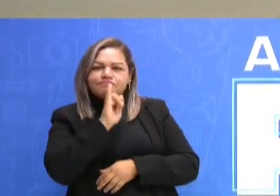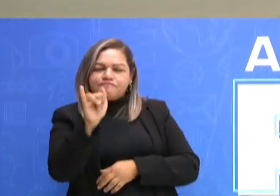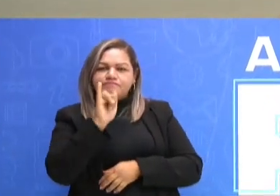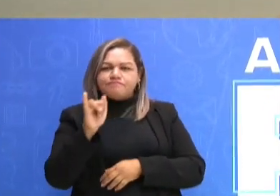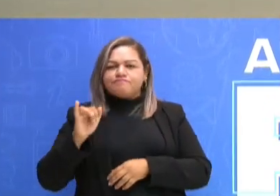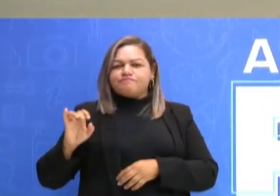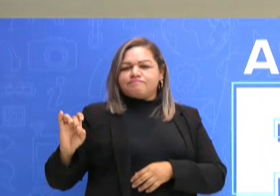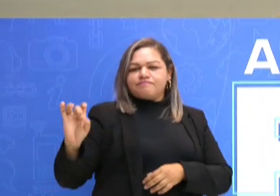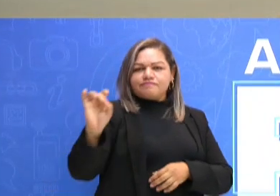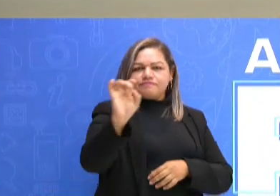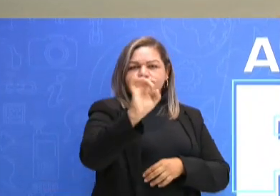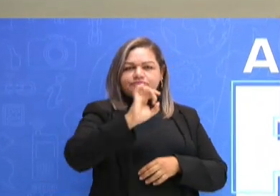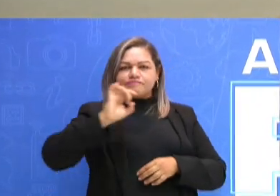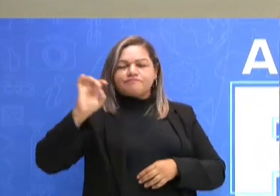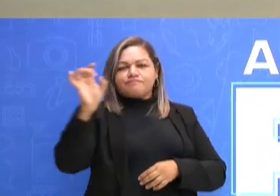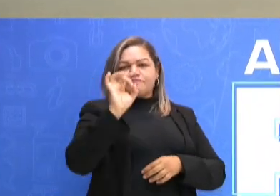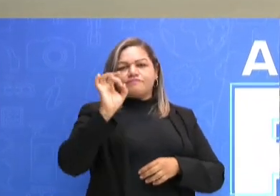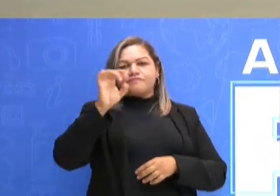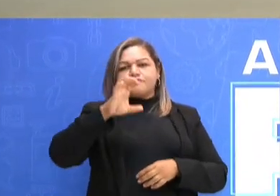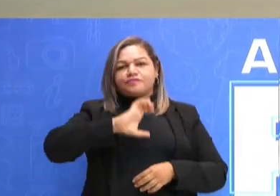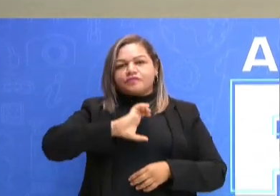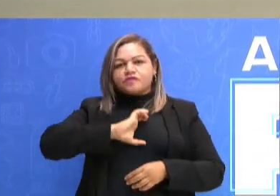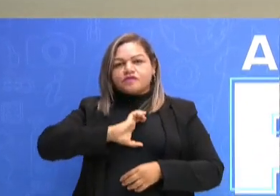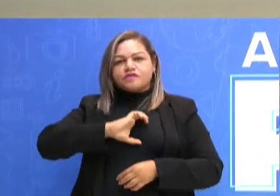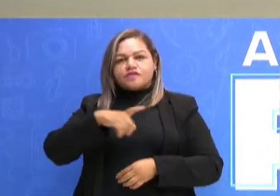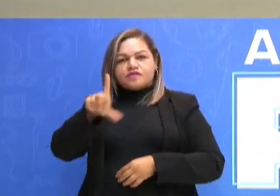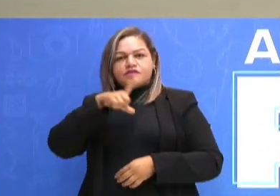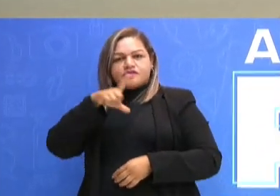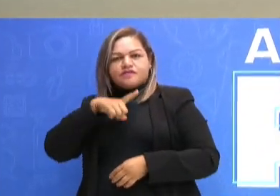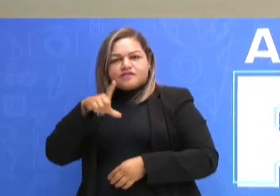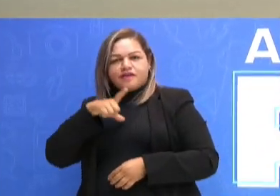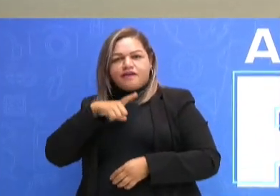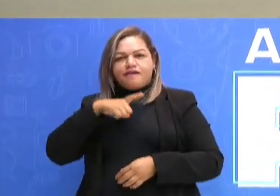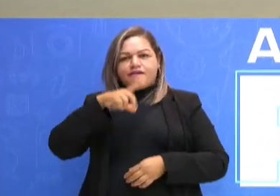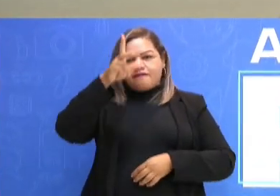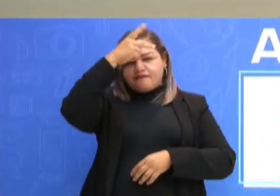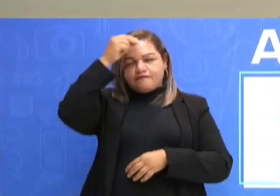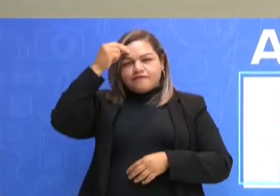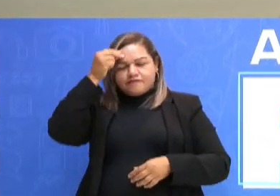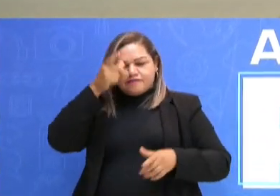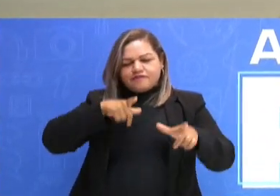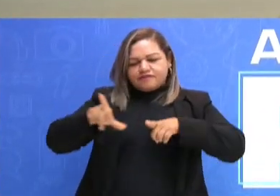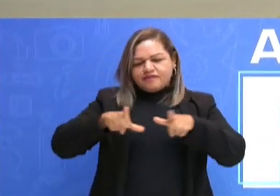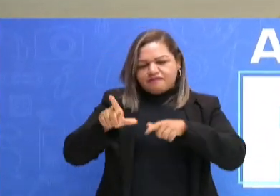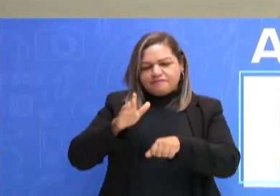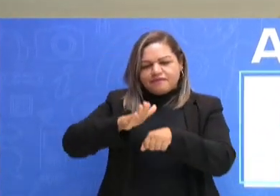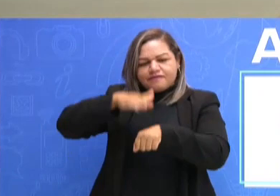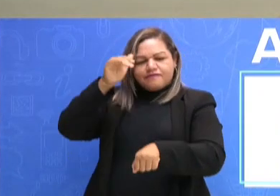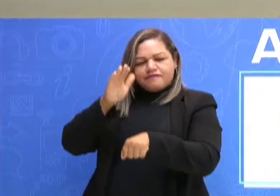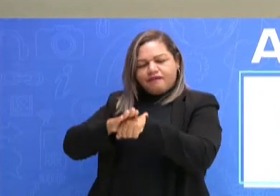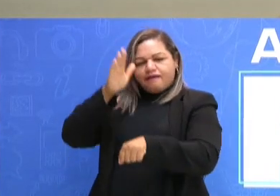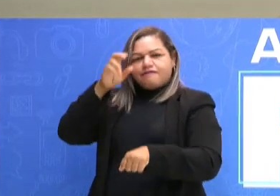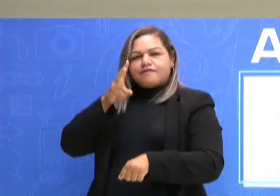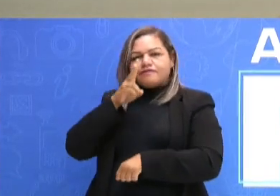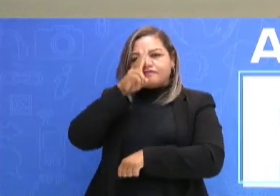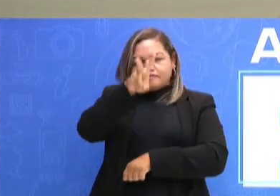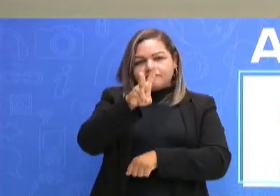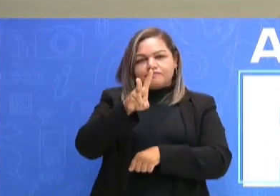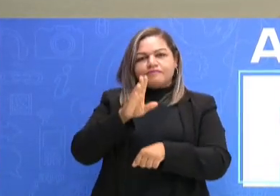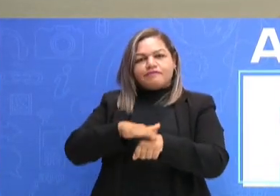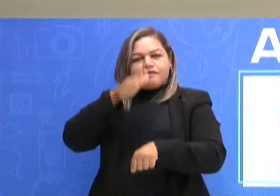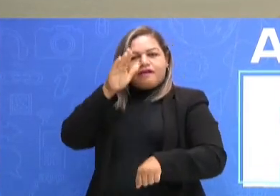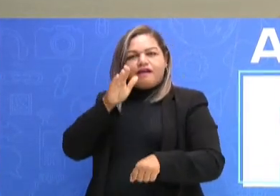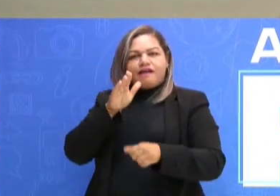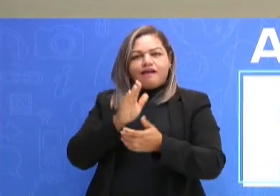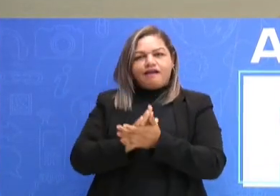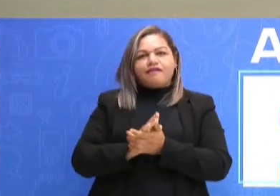a cada um caxiense que vocês terão um prefeito muito mais atuante, muito mais forte, muito